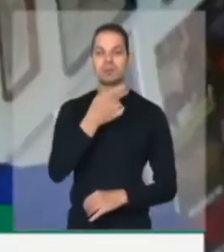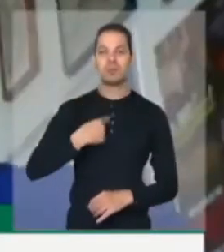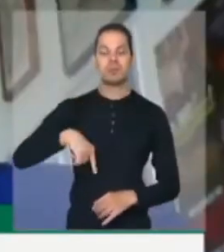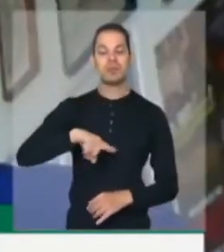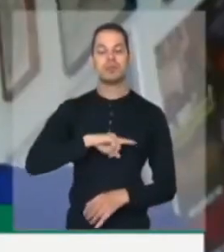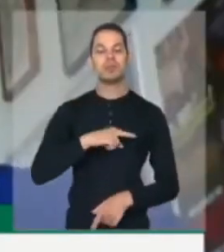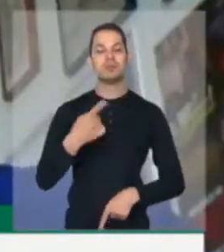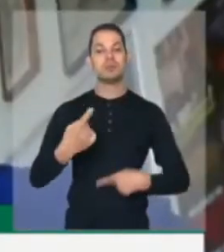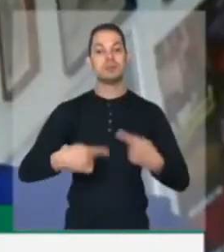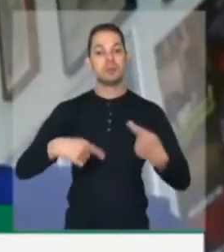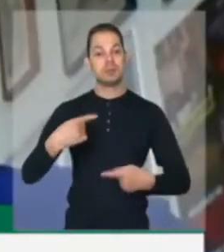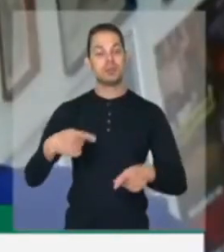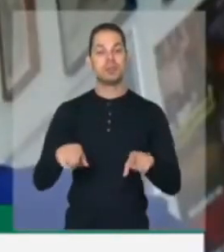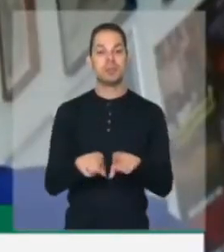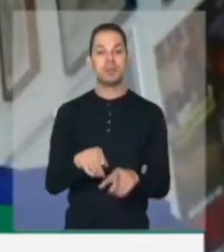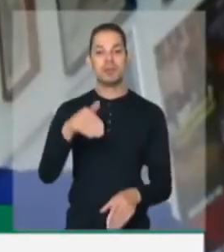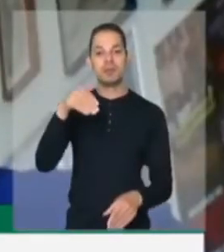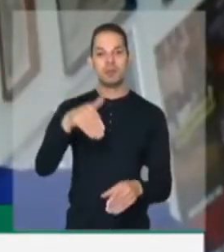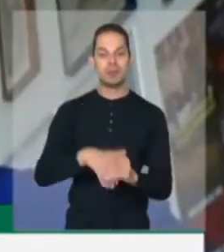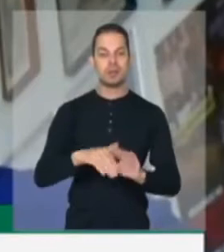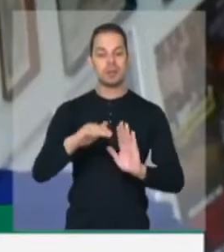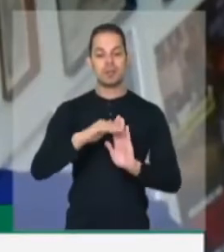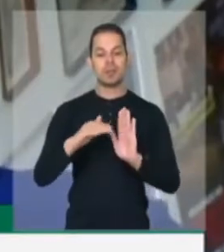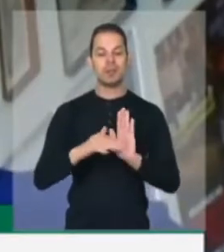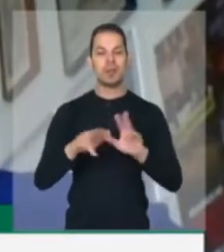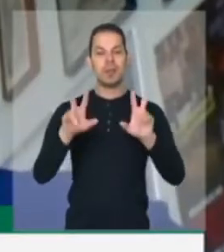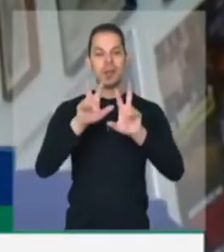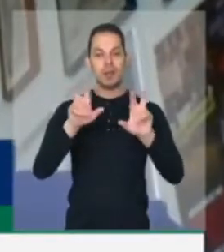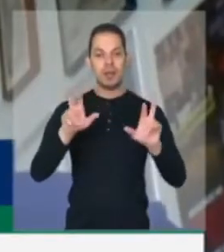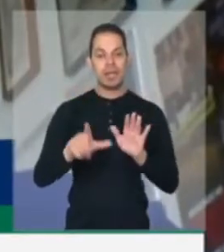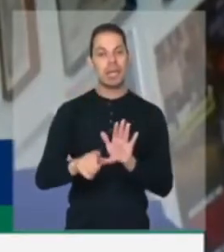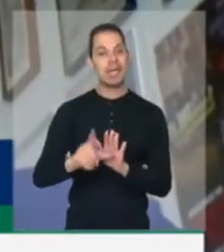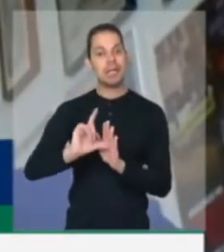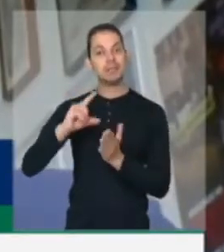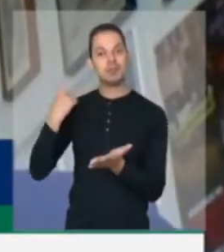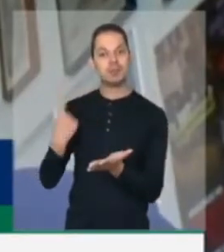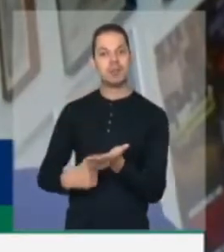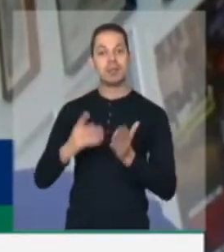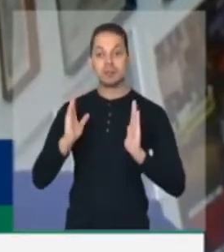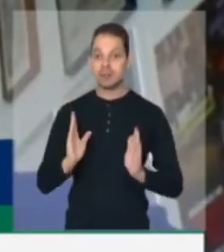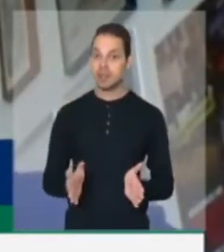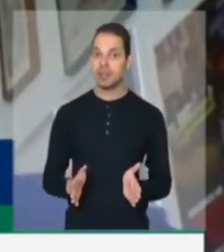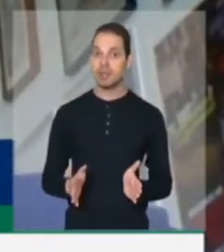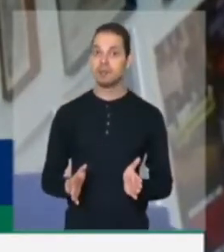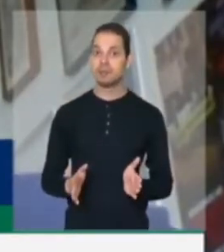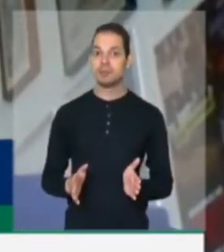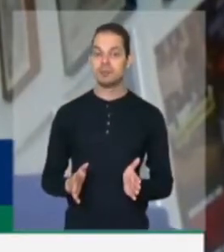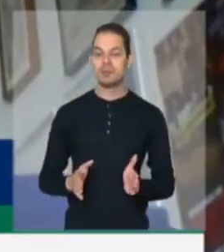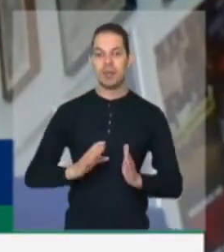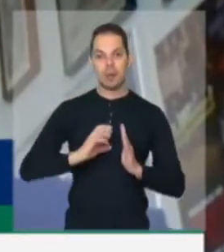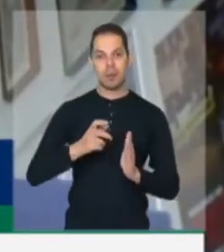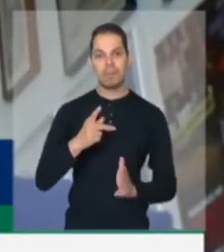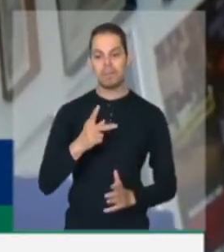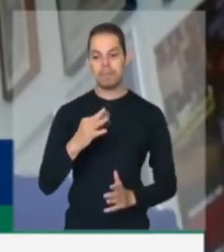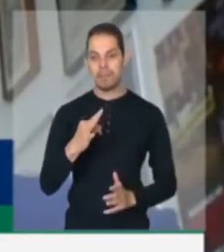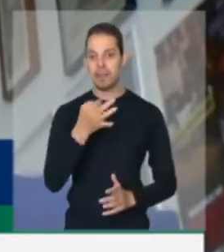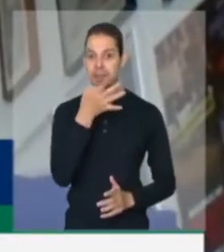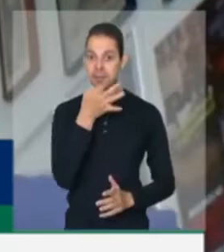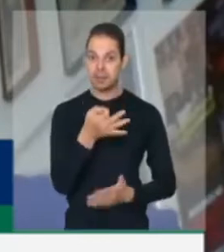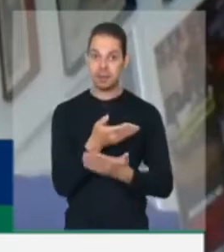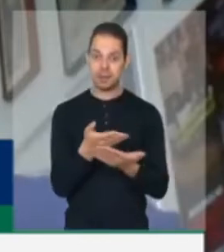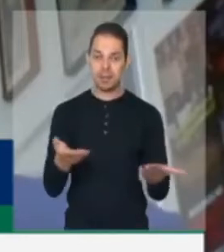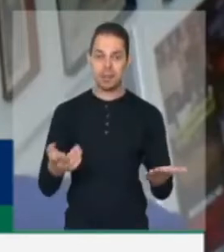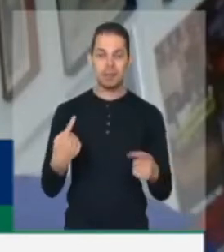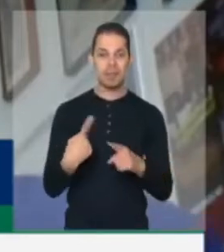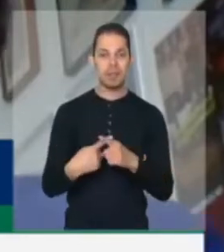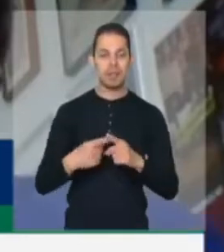de discutir e votar as pautas previamente acertadas, certo? Essa é a posição do PT. Devido a